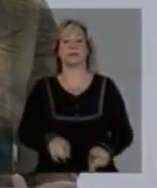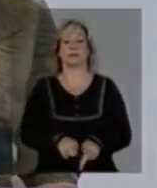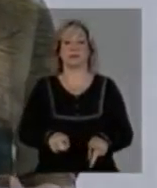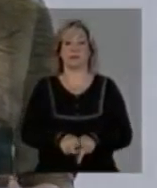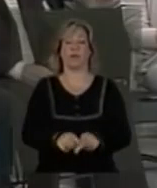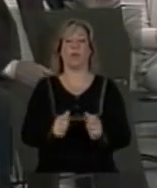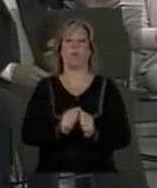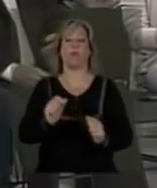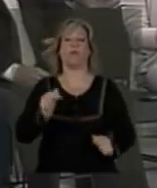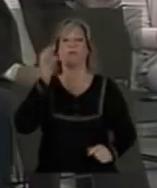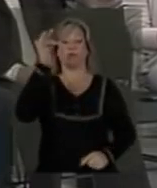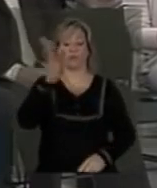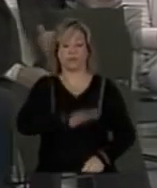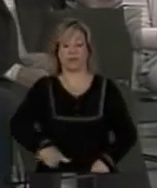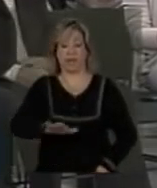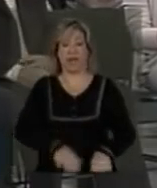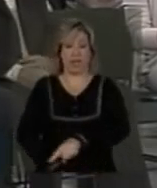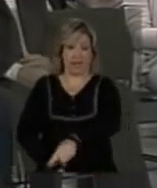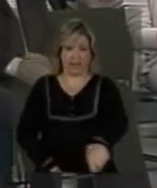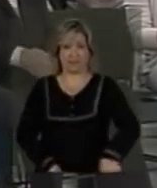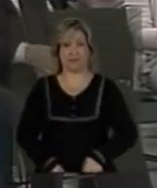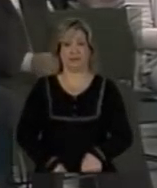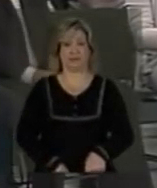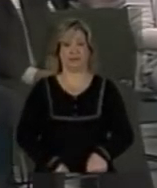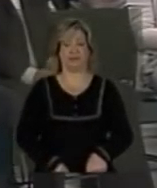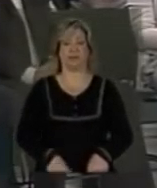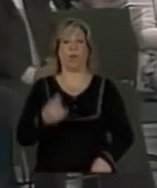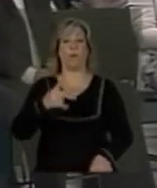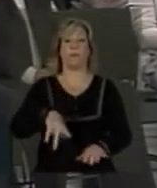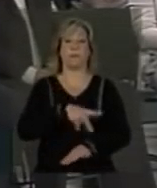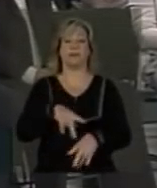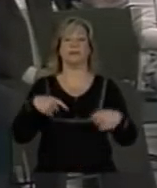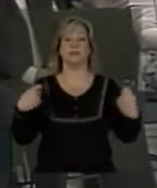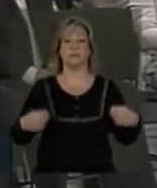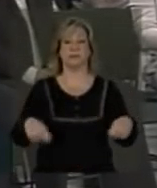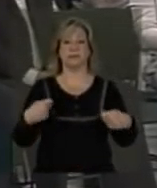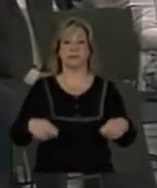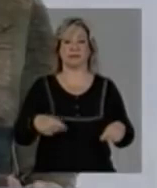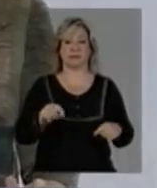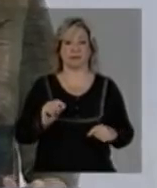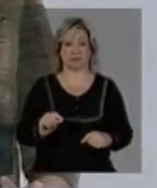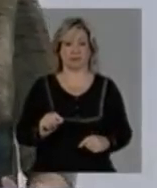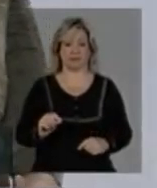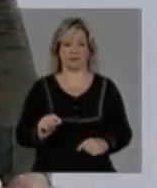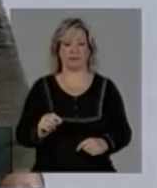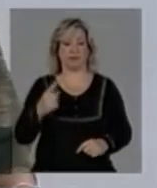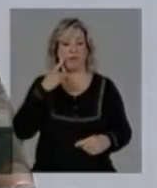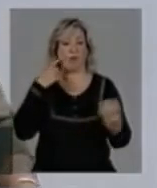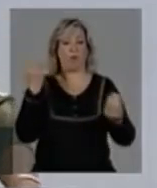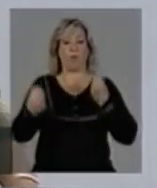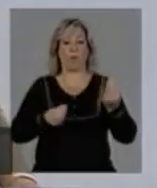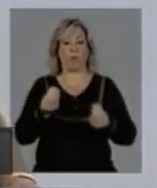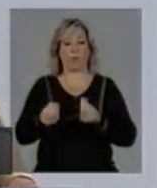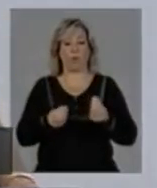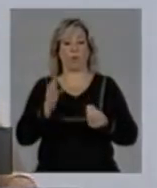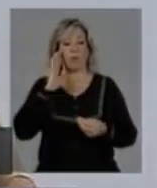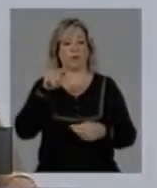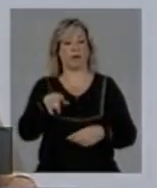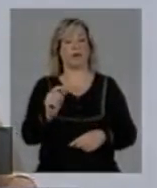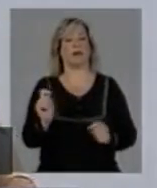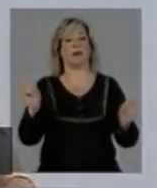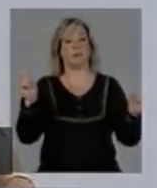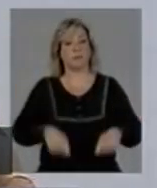fundamental de que tratar da questão das creches é não só um